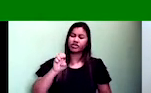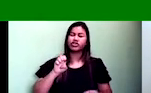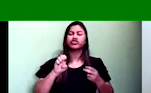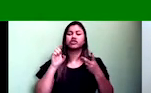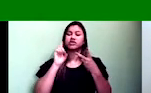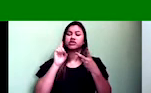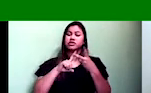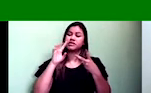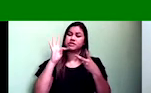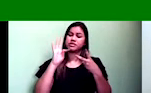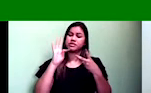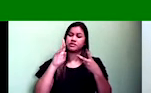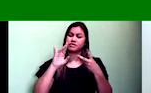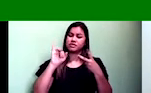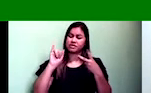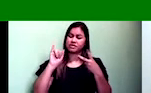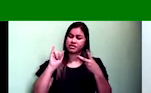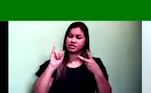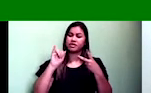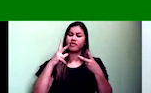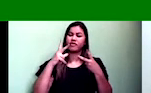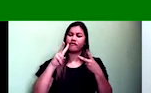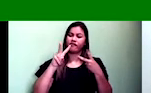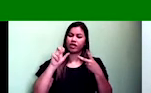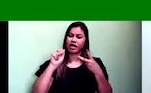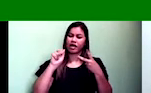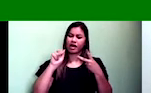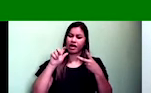trivalente